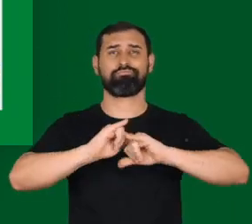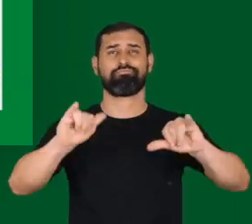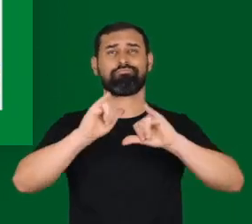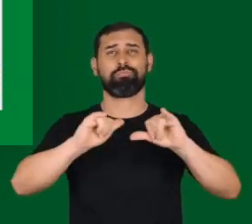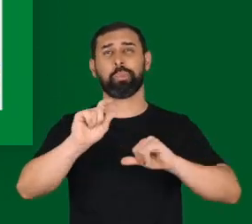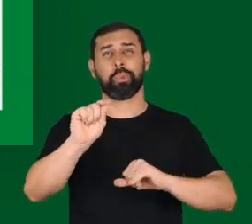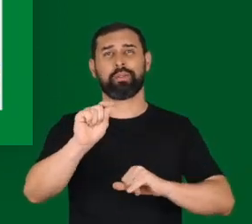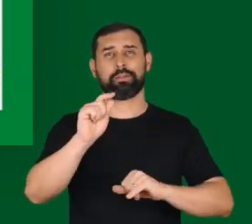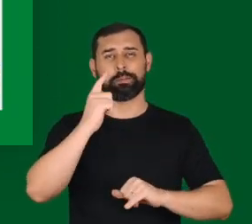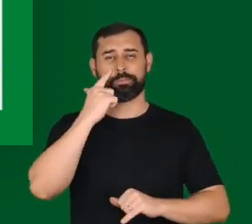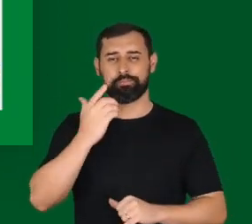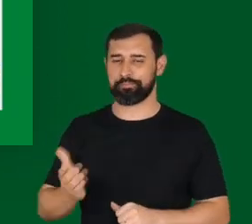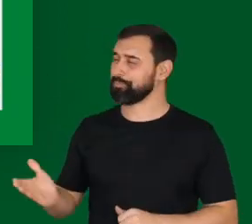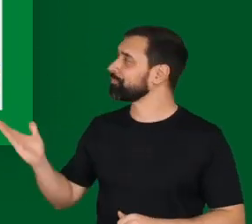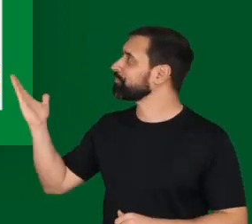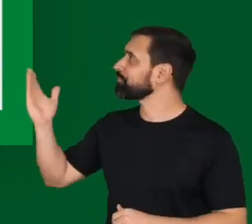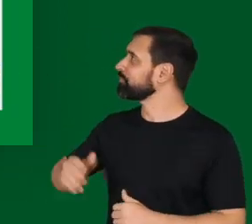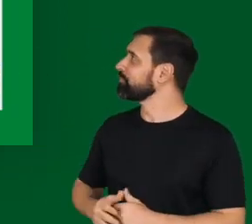manchete,